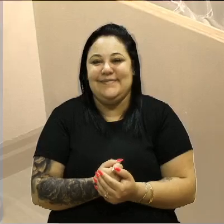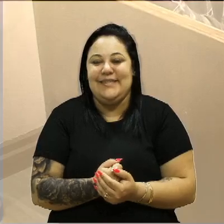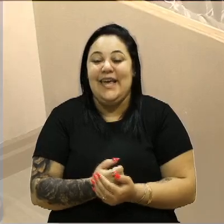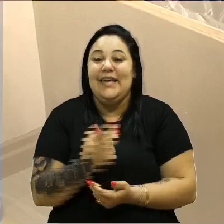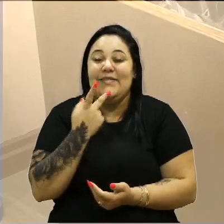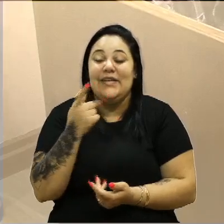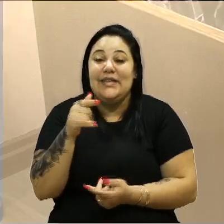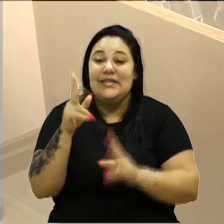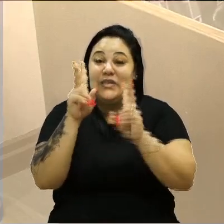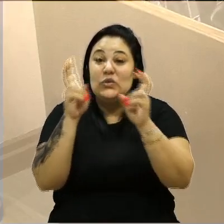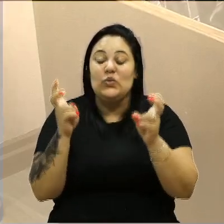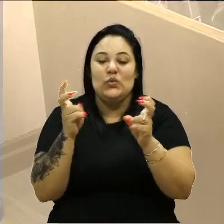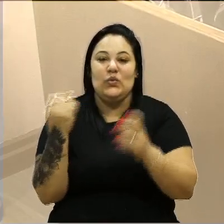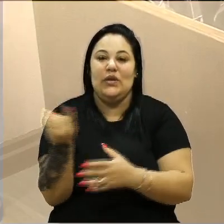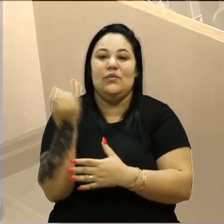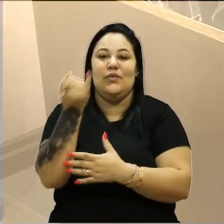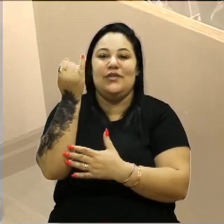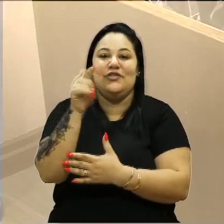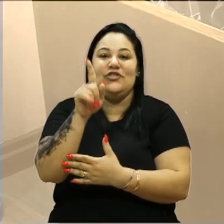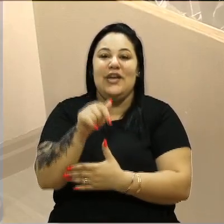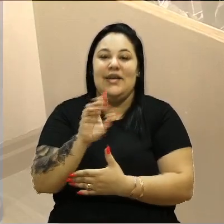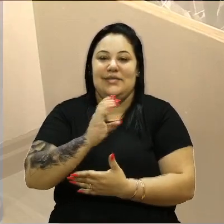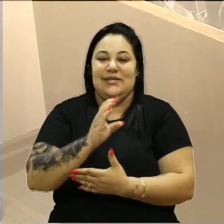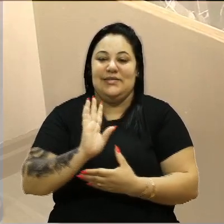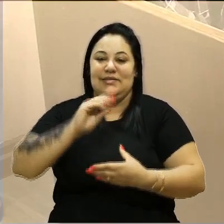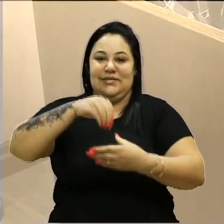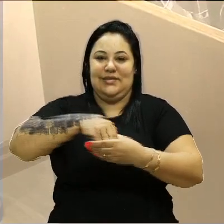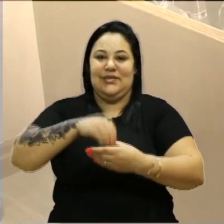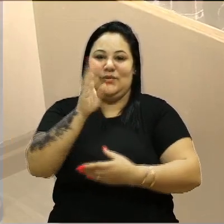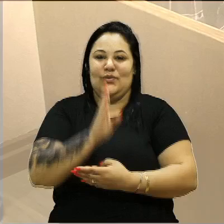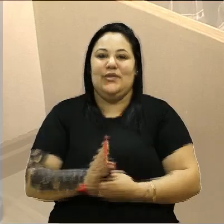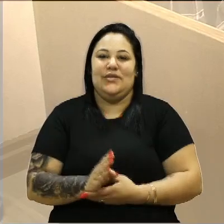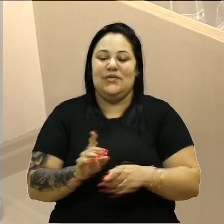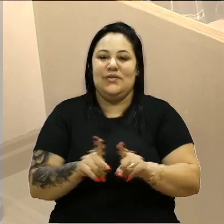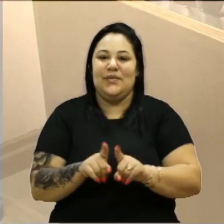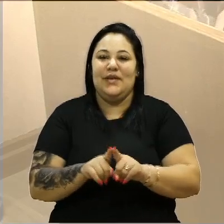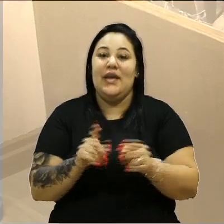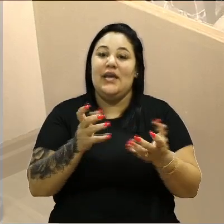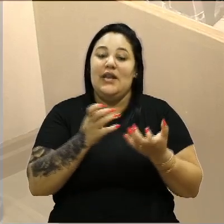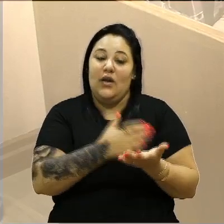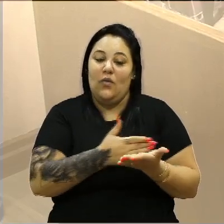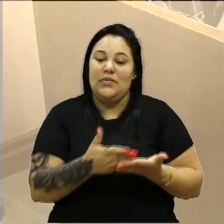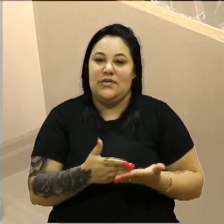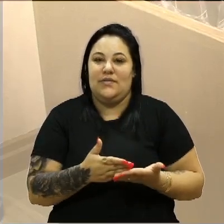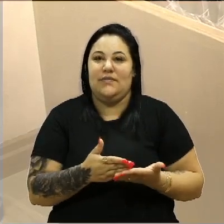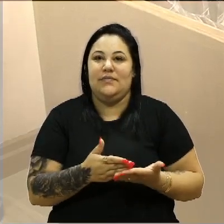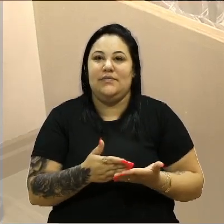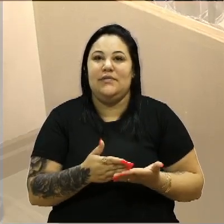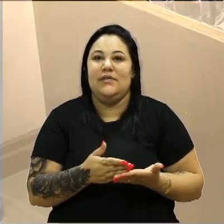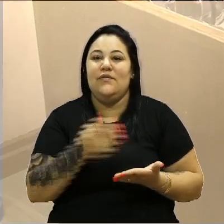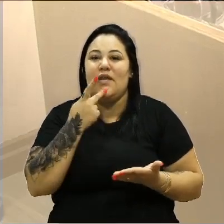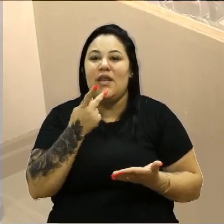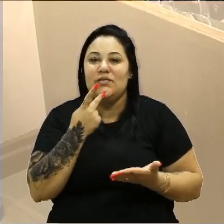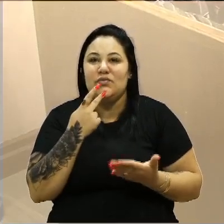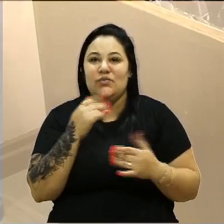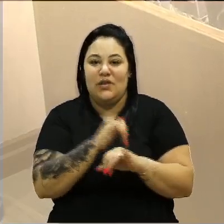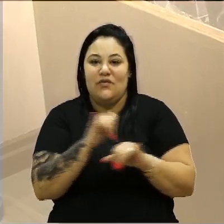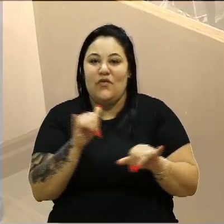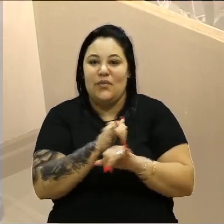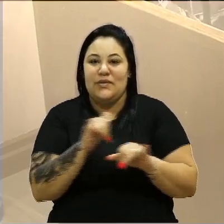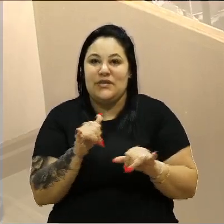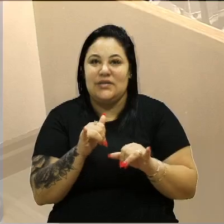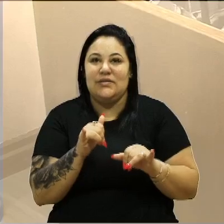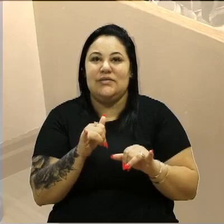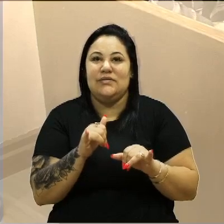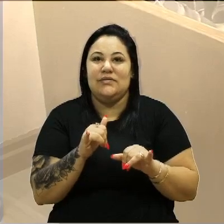tão importante que é a ciência no Brasil. E queria começar trazendo um dado do indicador de